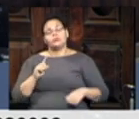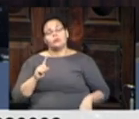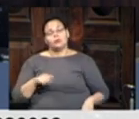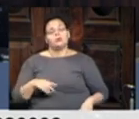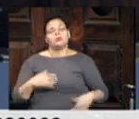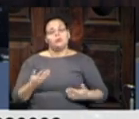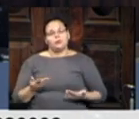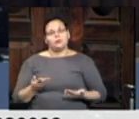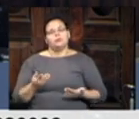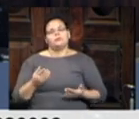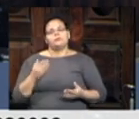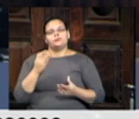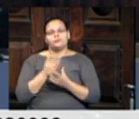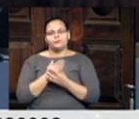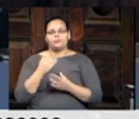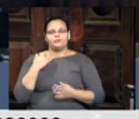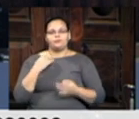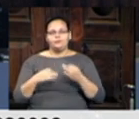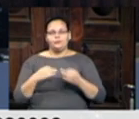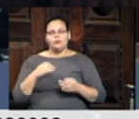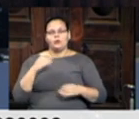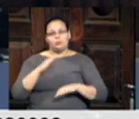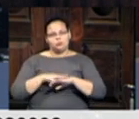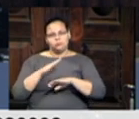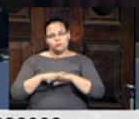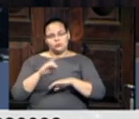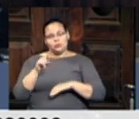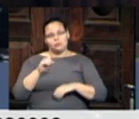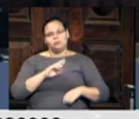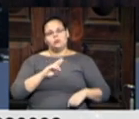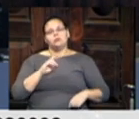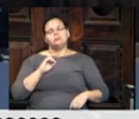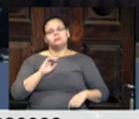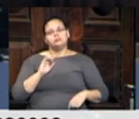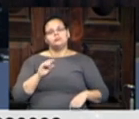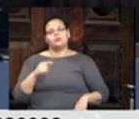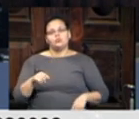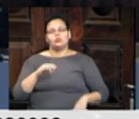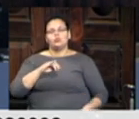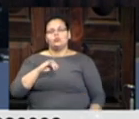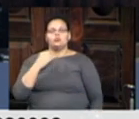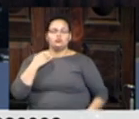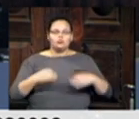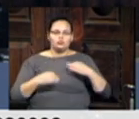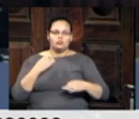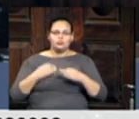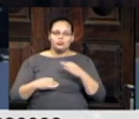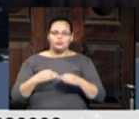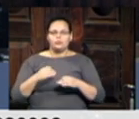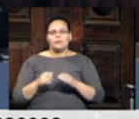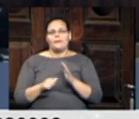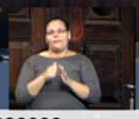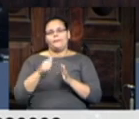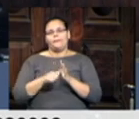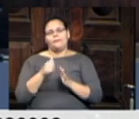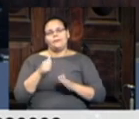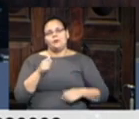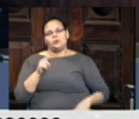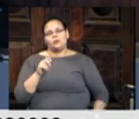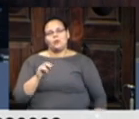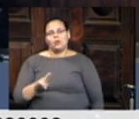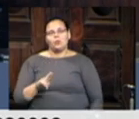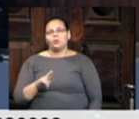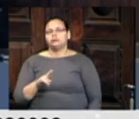essa é uma sentença do juiz eleitoral de 1º grau. Não pode